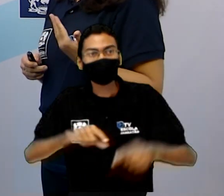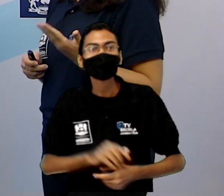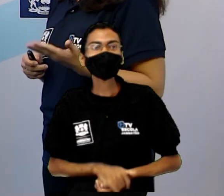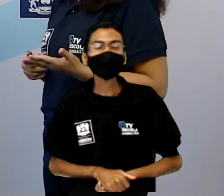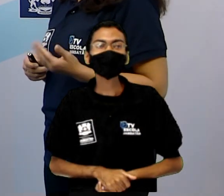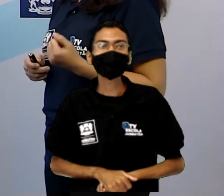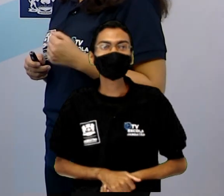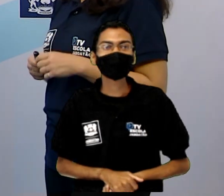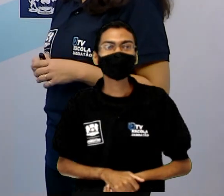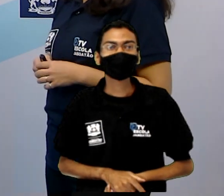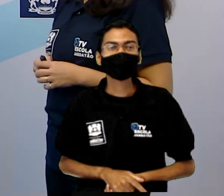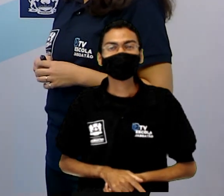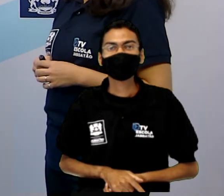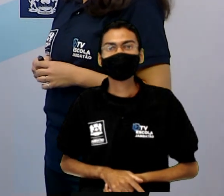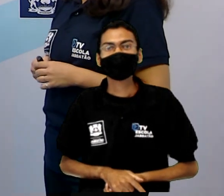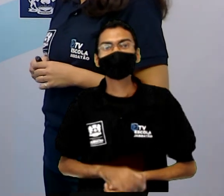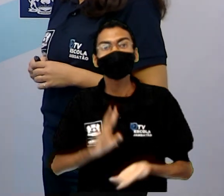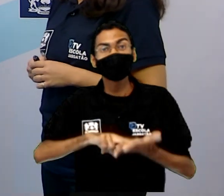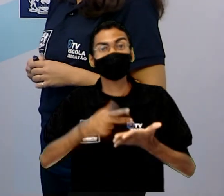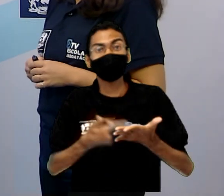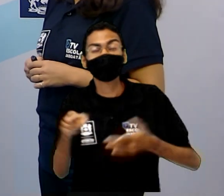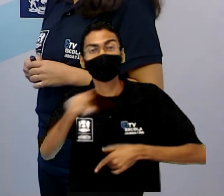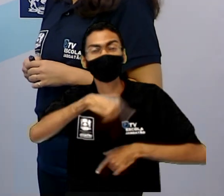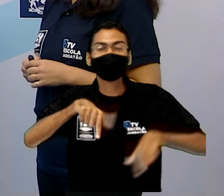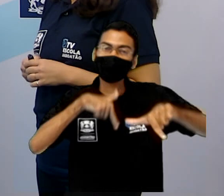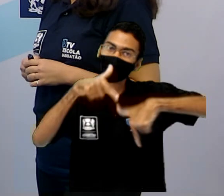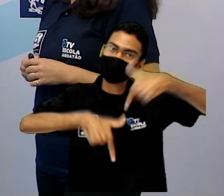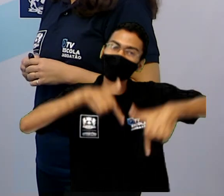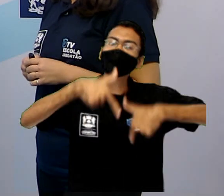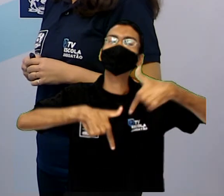Vocês estavam trabalhando.